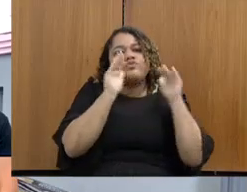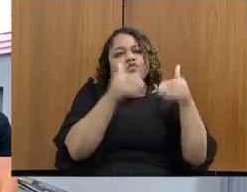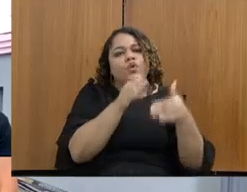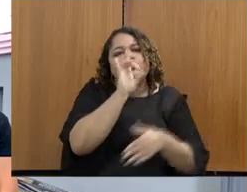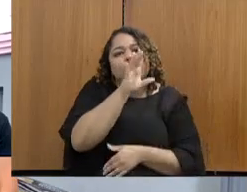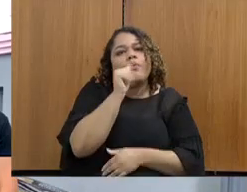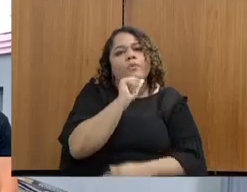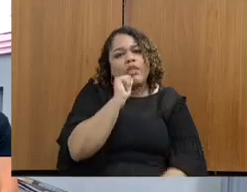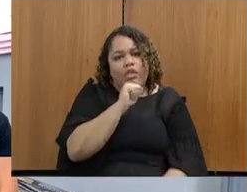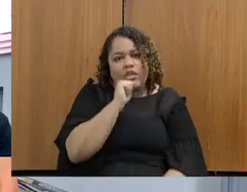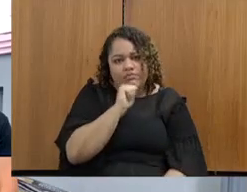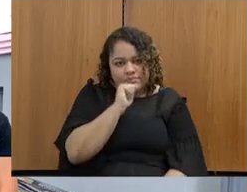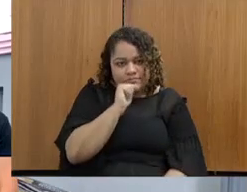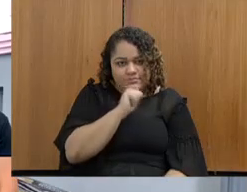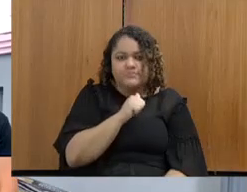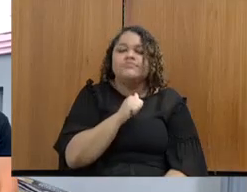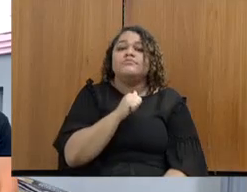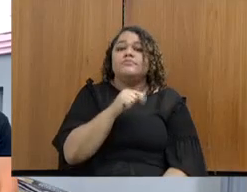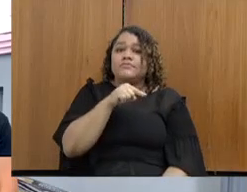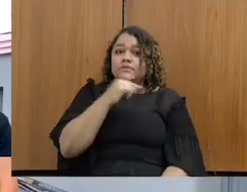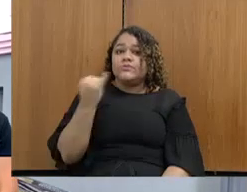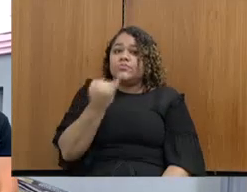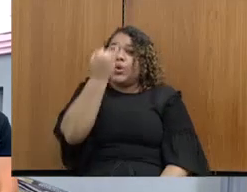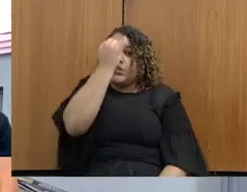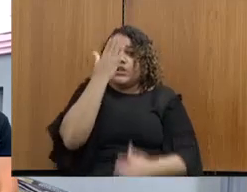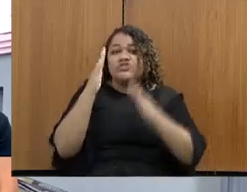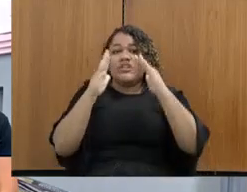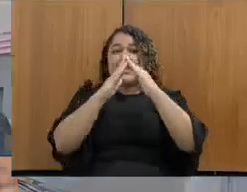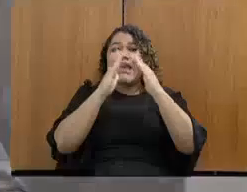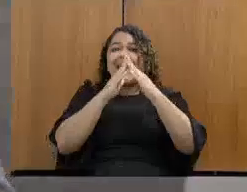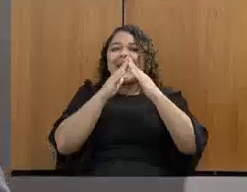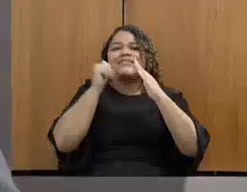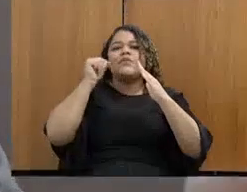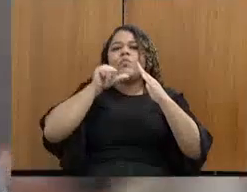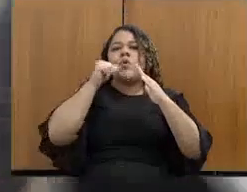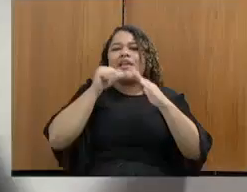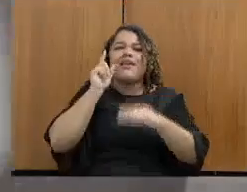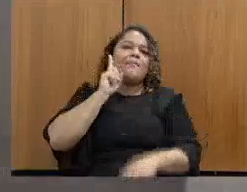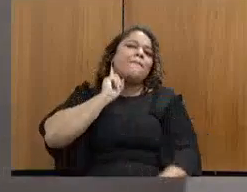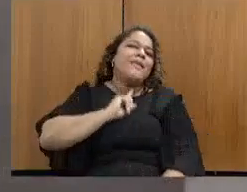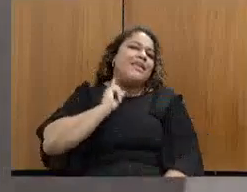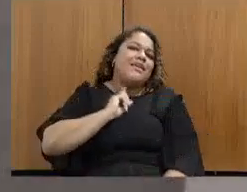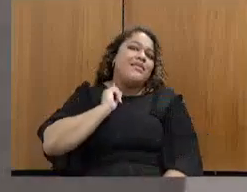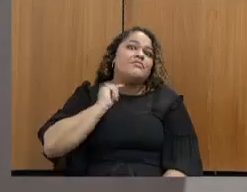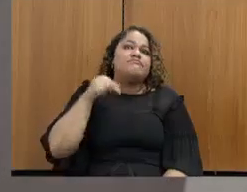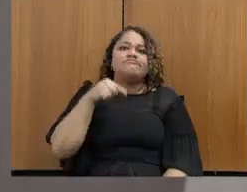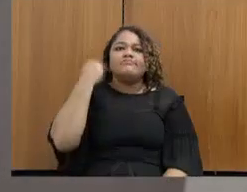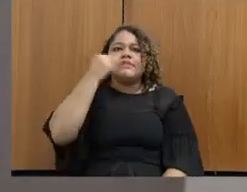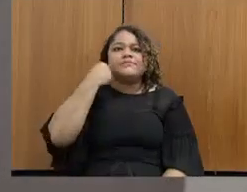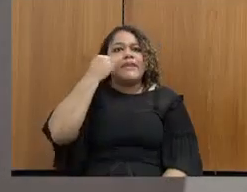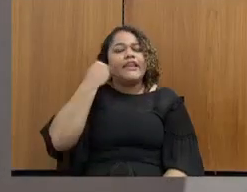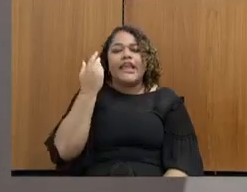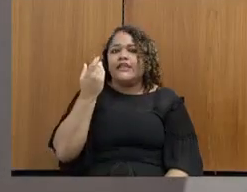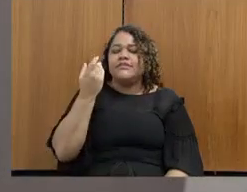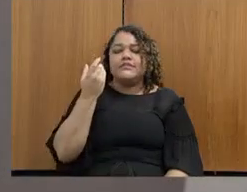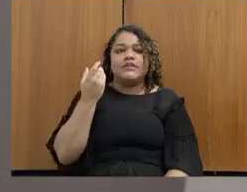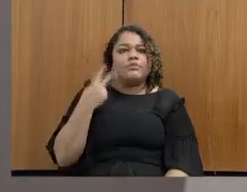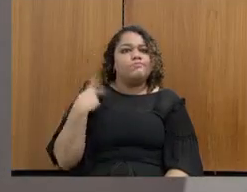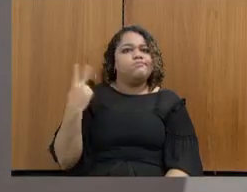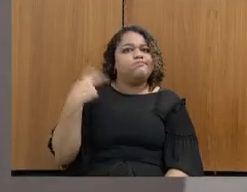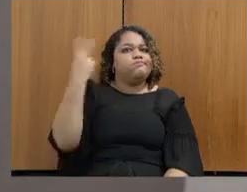aqui né da casa da mulher mineira que é uma experiência extremamente extremamente